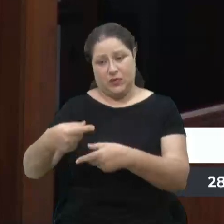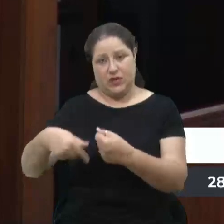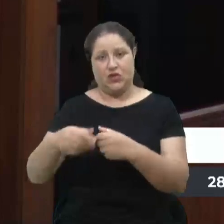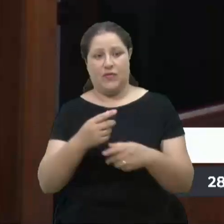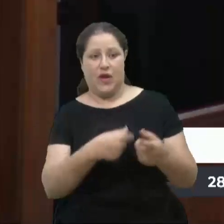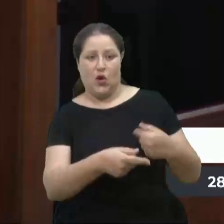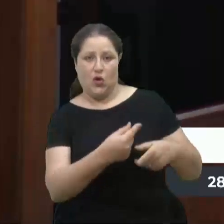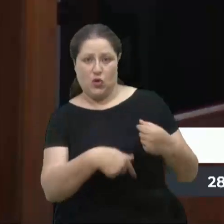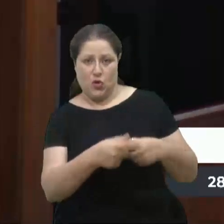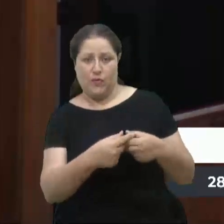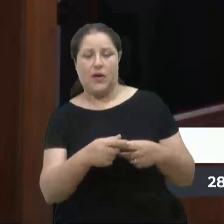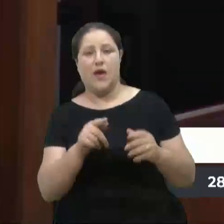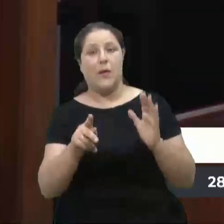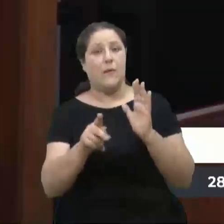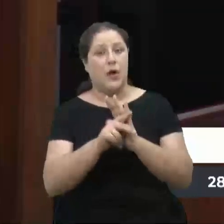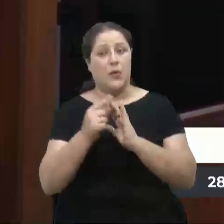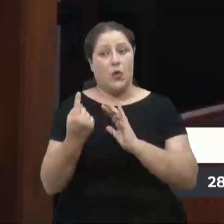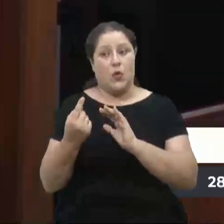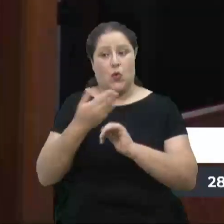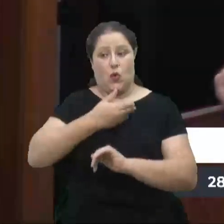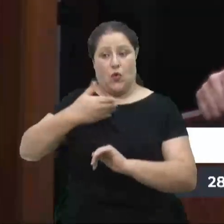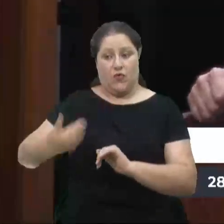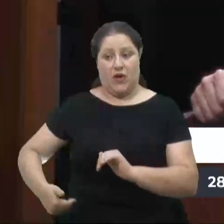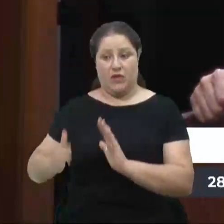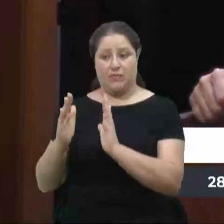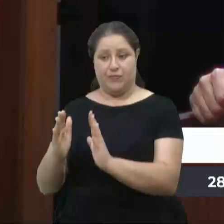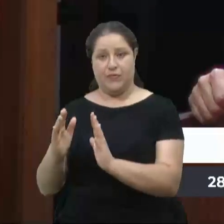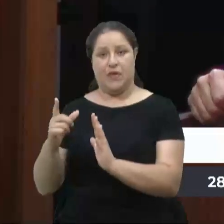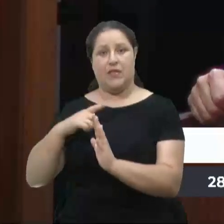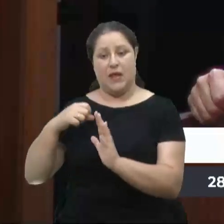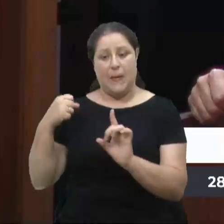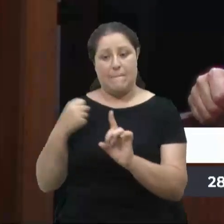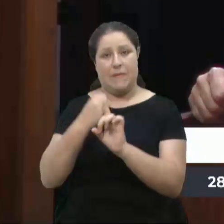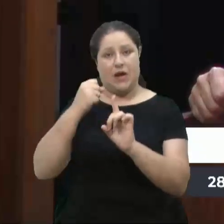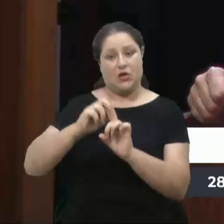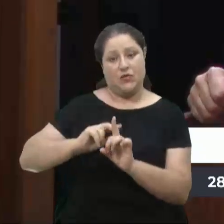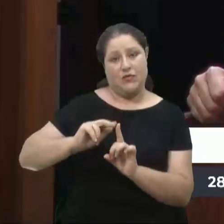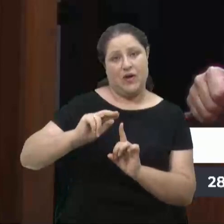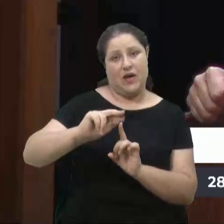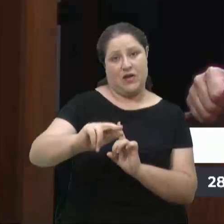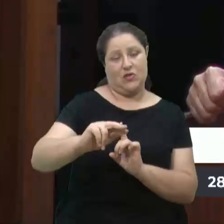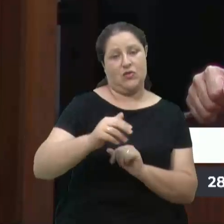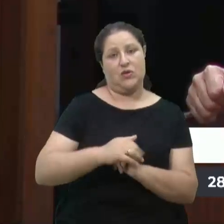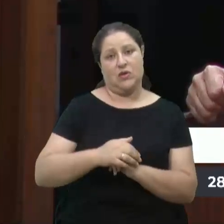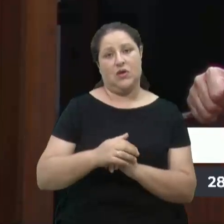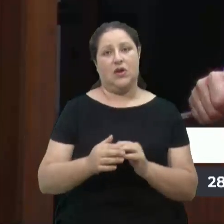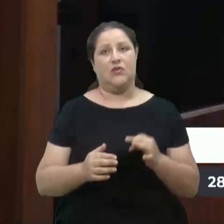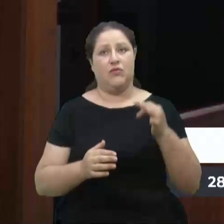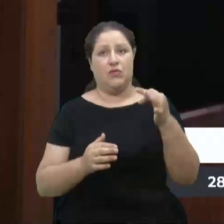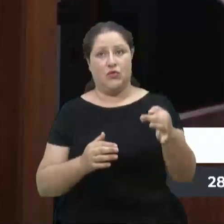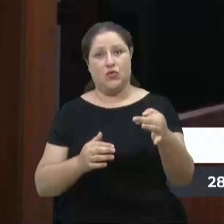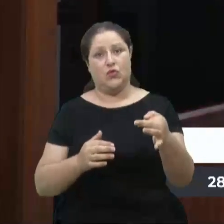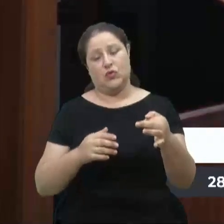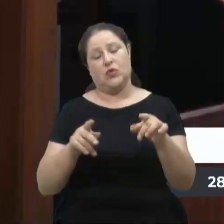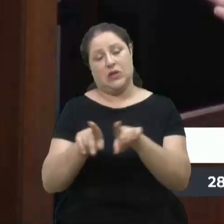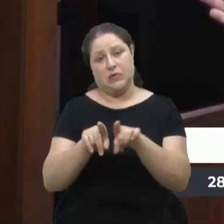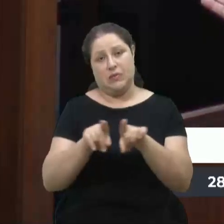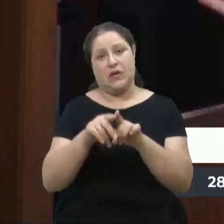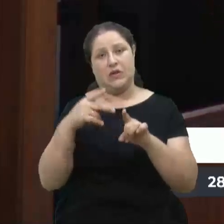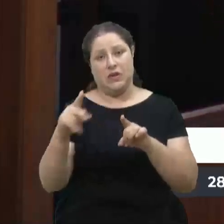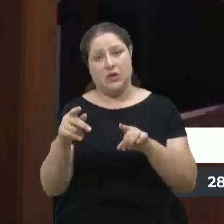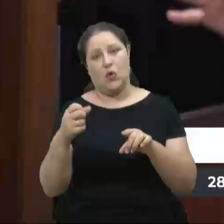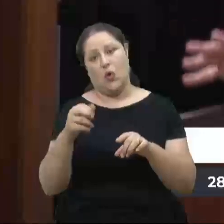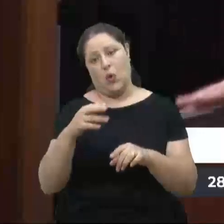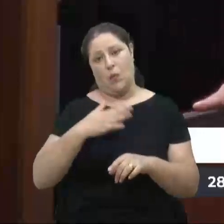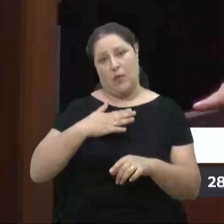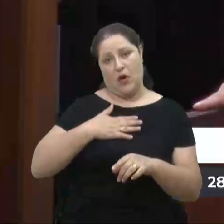um governo, mas elas impactam vários, inclusive o do senhor. Nesse caso, o senhor tem acordo, ou o meu